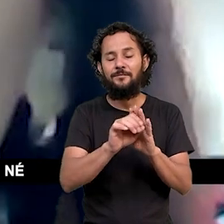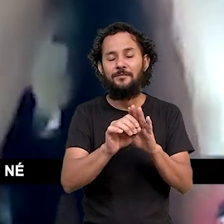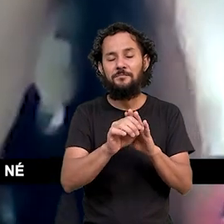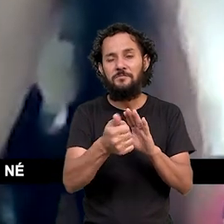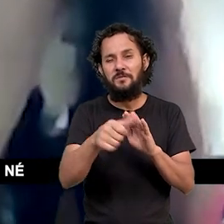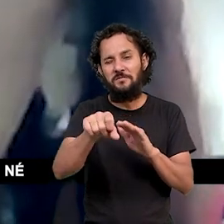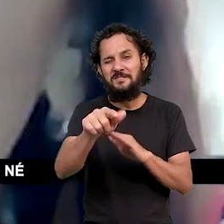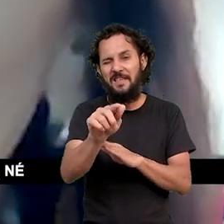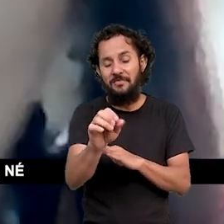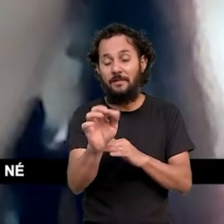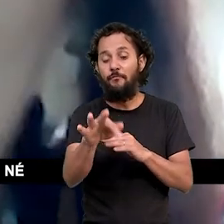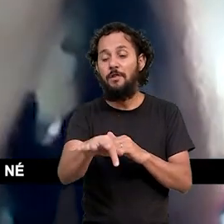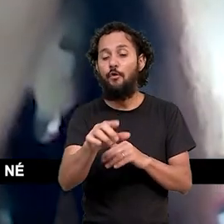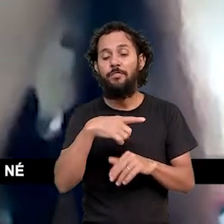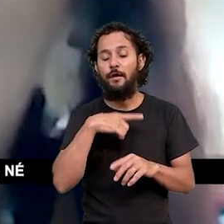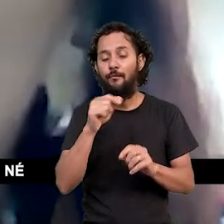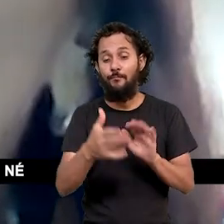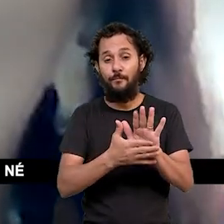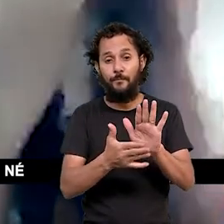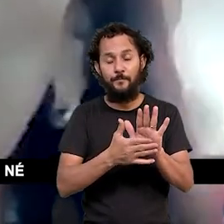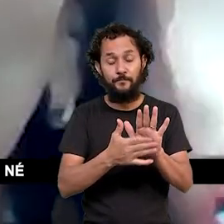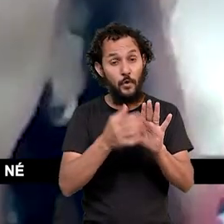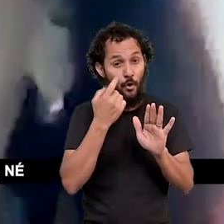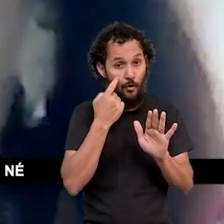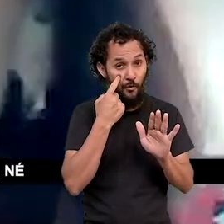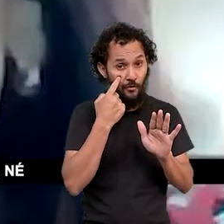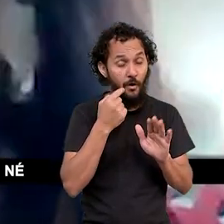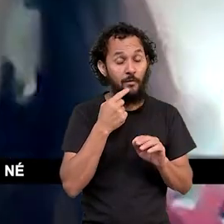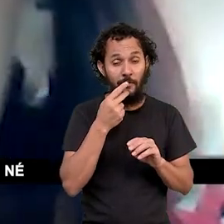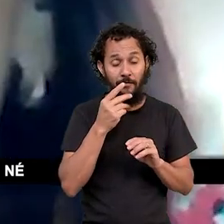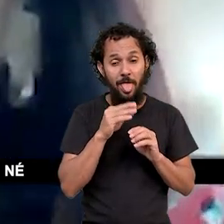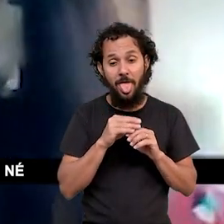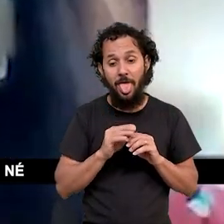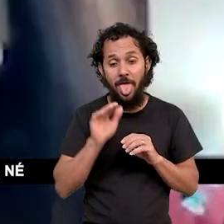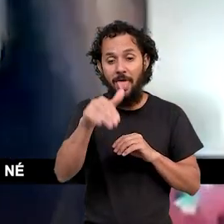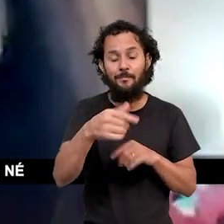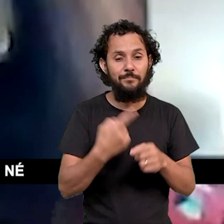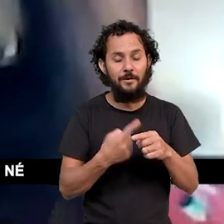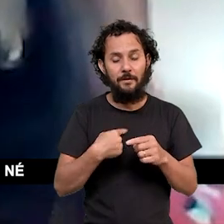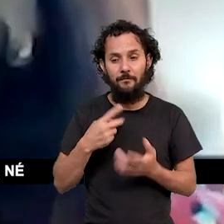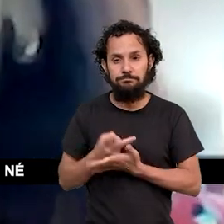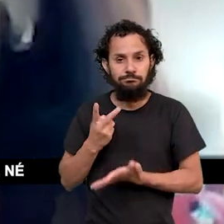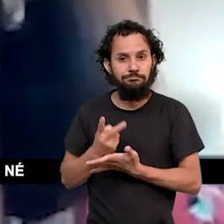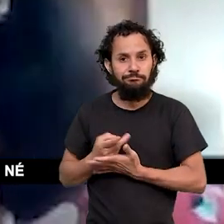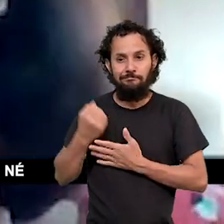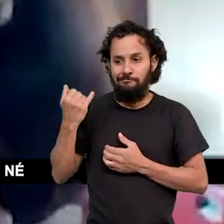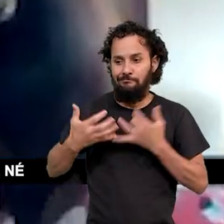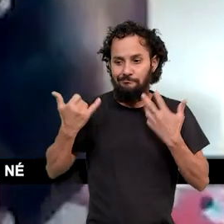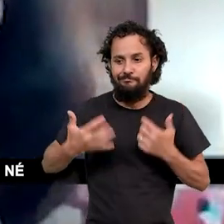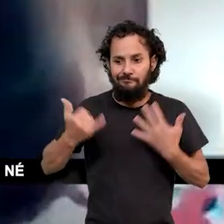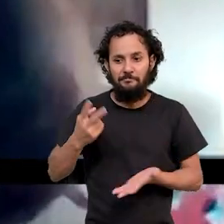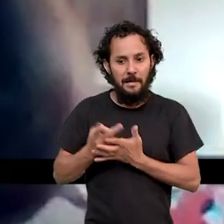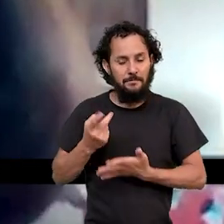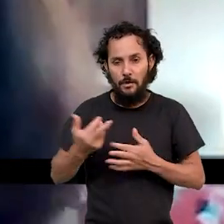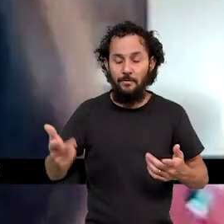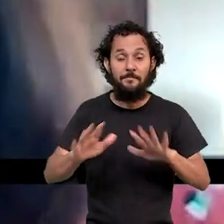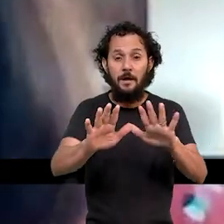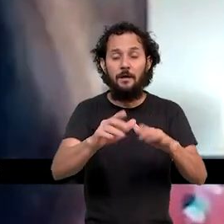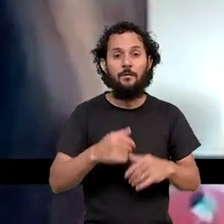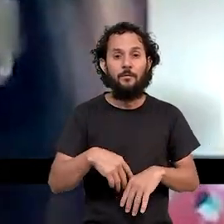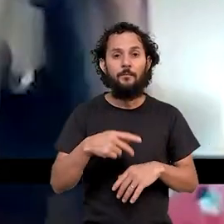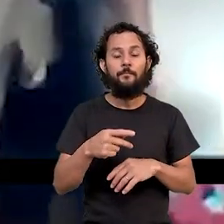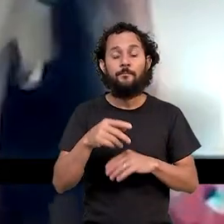70, uma proposta do... Olha, estou dando esse salto, porque senão nós não vamos sair daqui hoje, né?